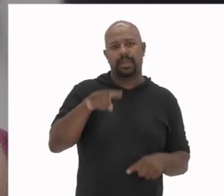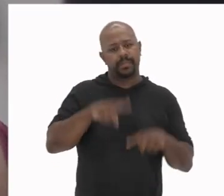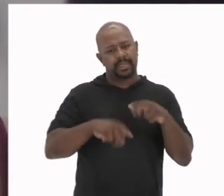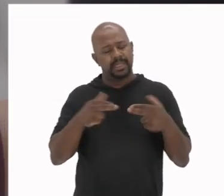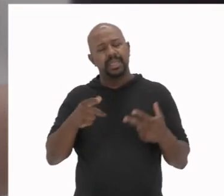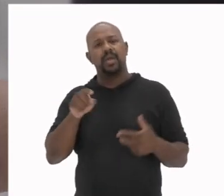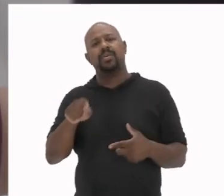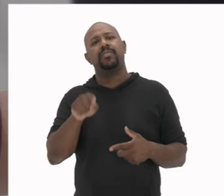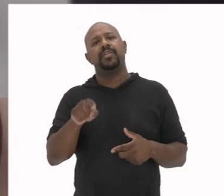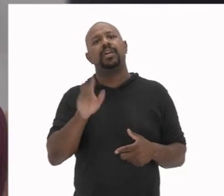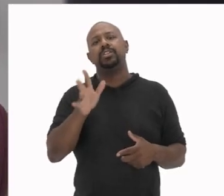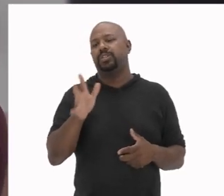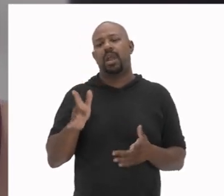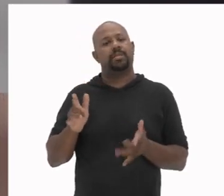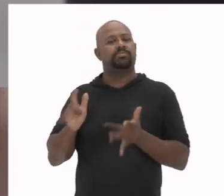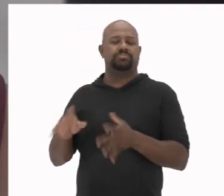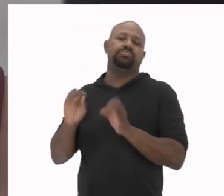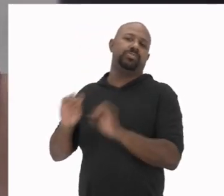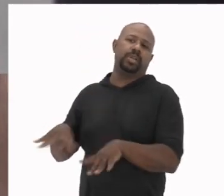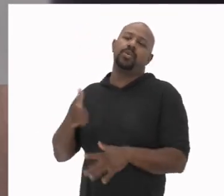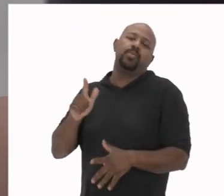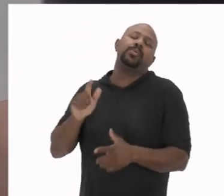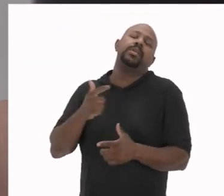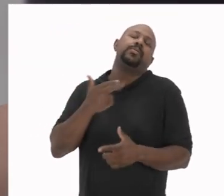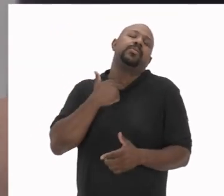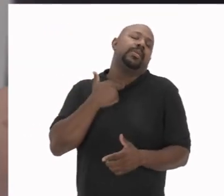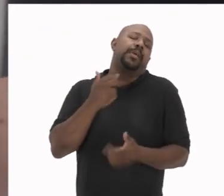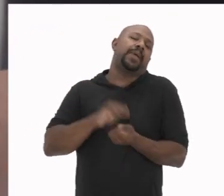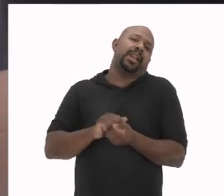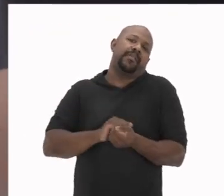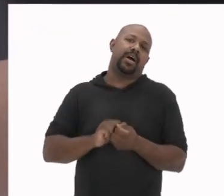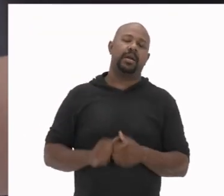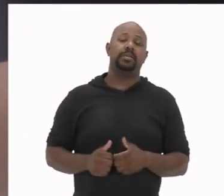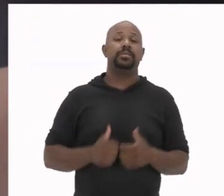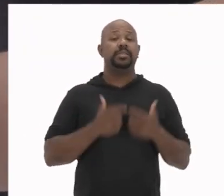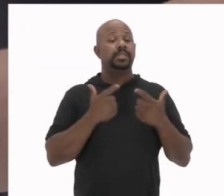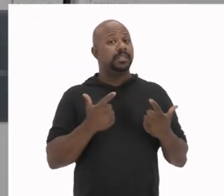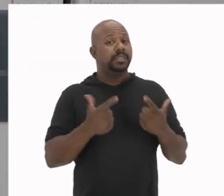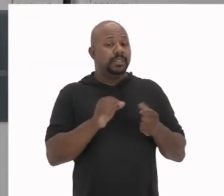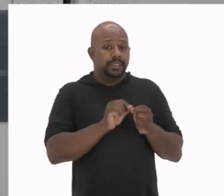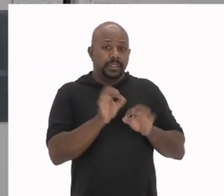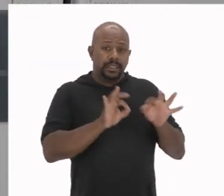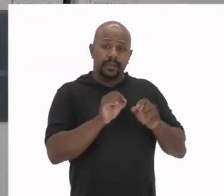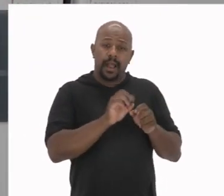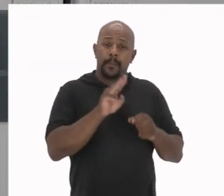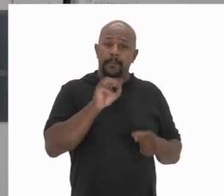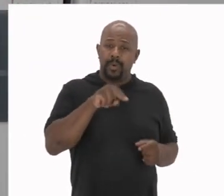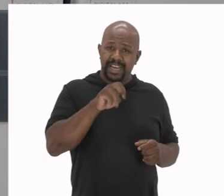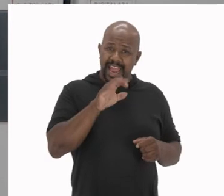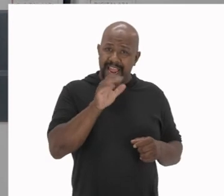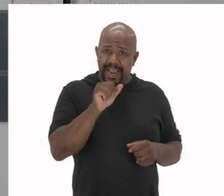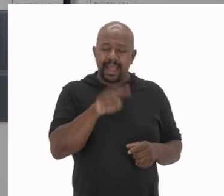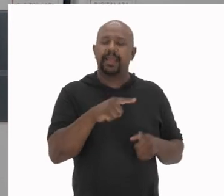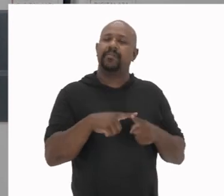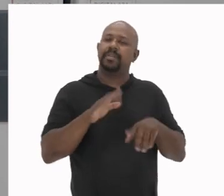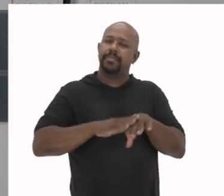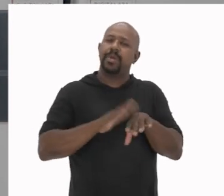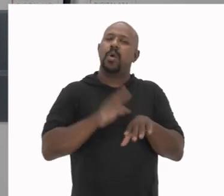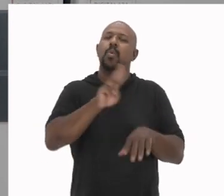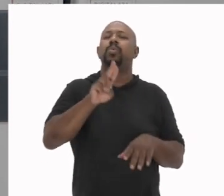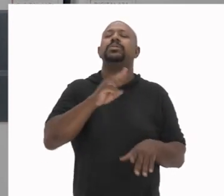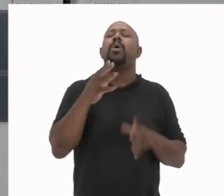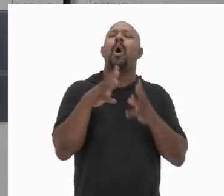suja rapidamente e aí é um material que fica já descartável, não tem como lavar. Já a vantagem de fazer uma